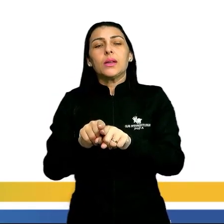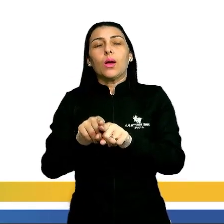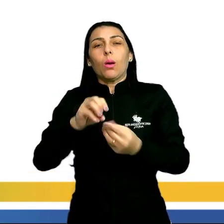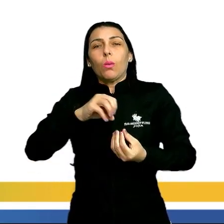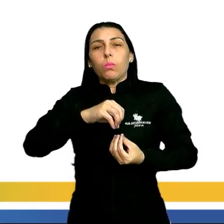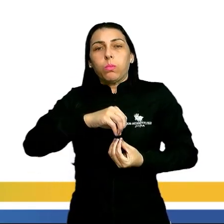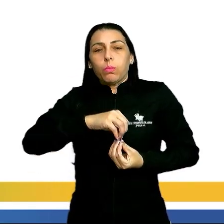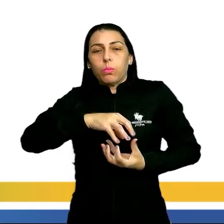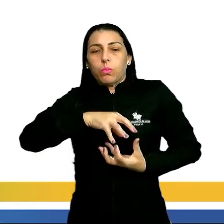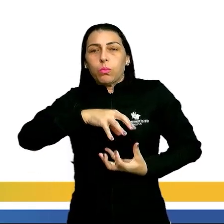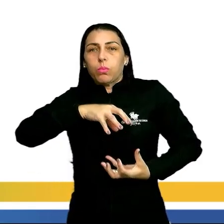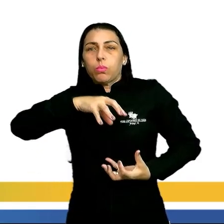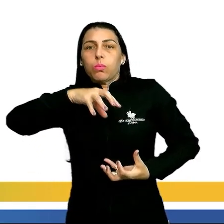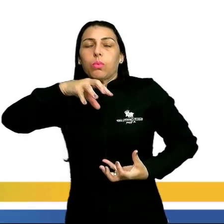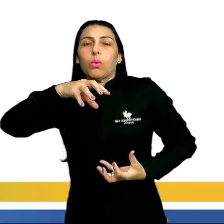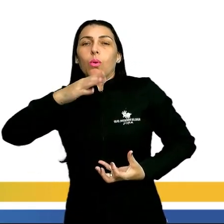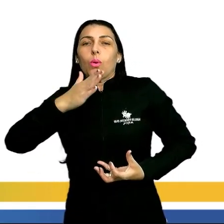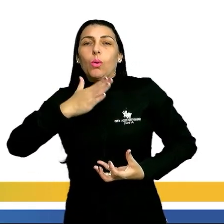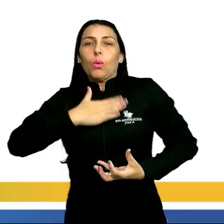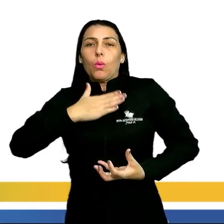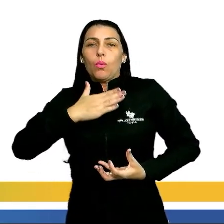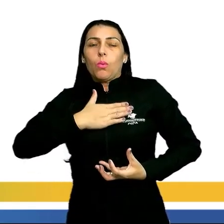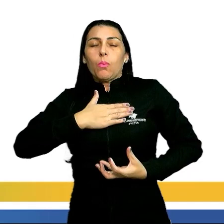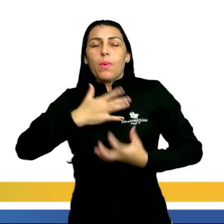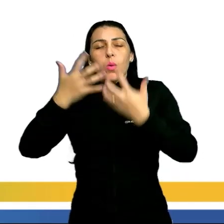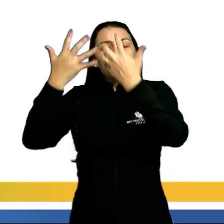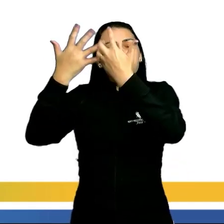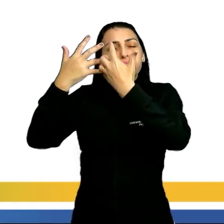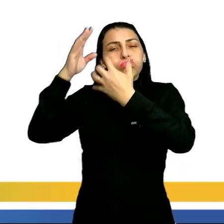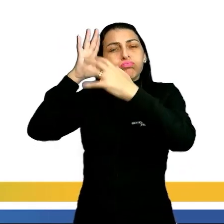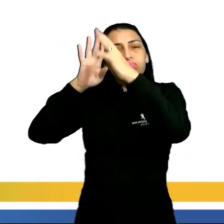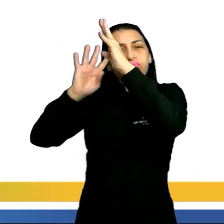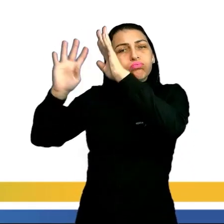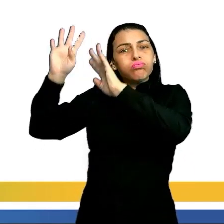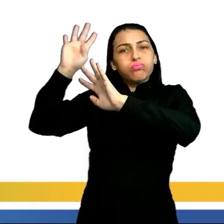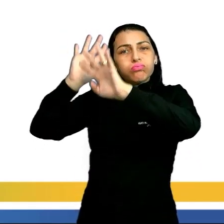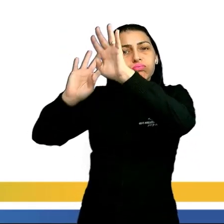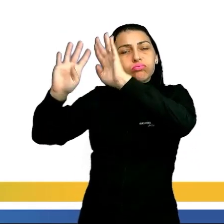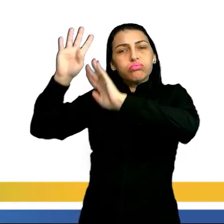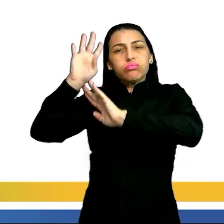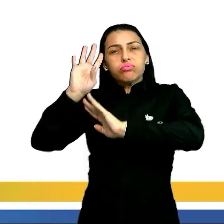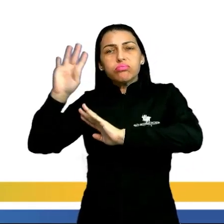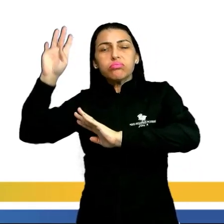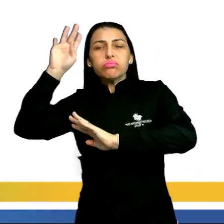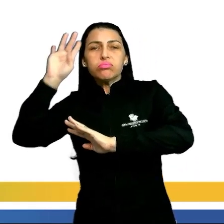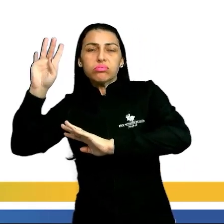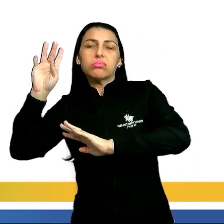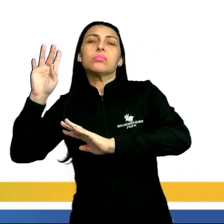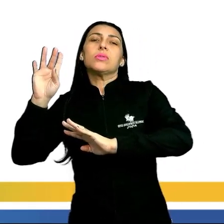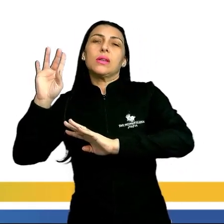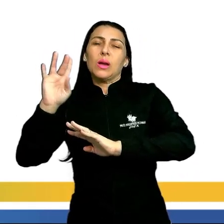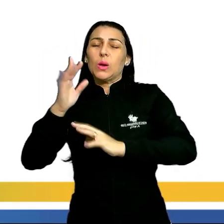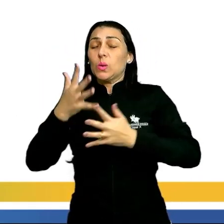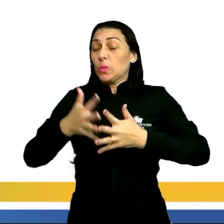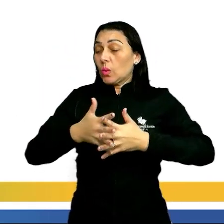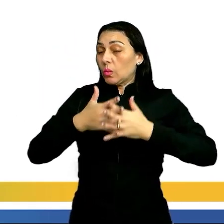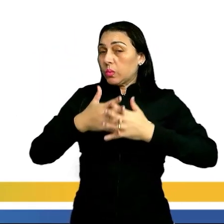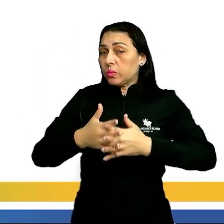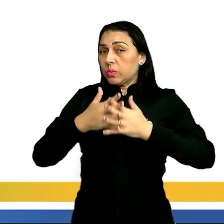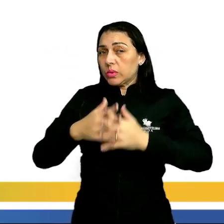visagens, enchia o meu encéfalo de imagens, as mais contraditórias e